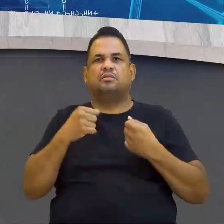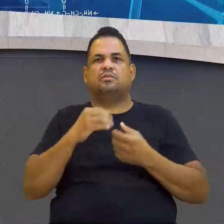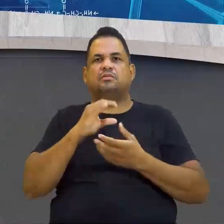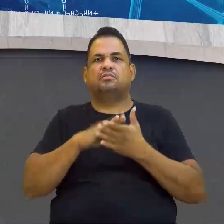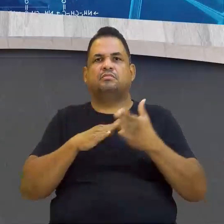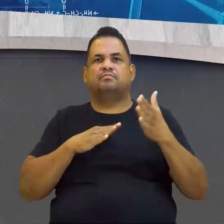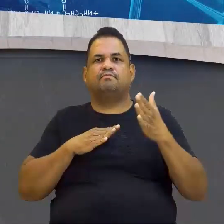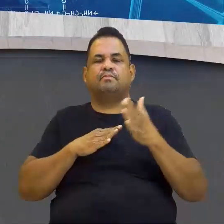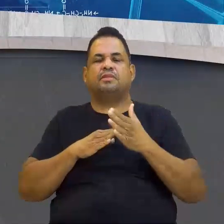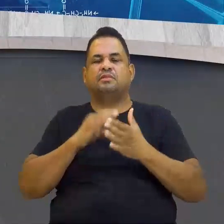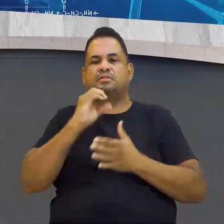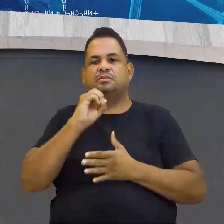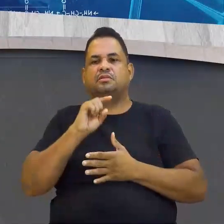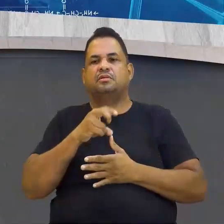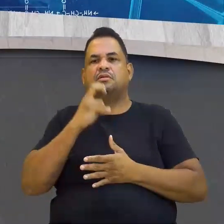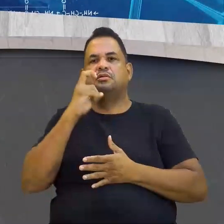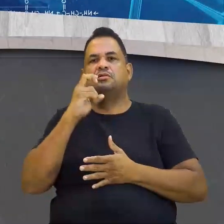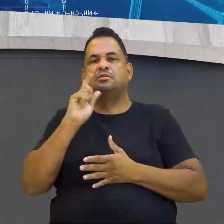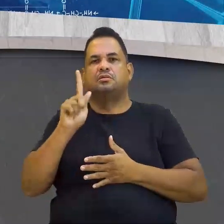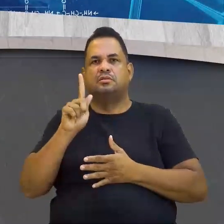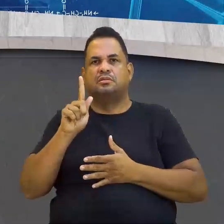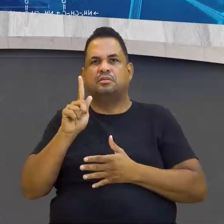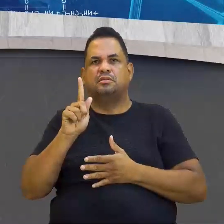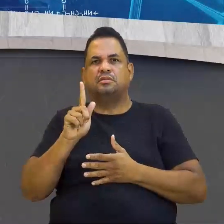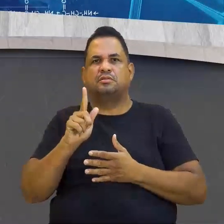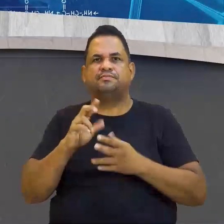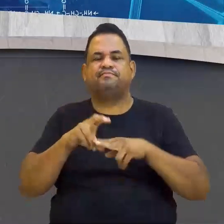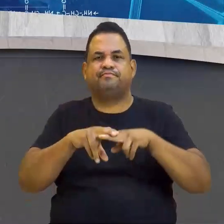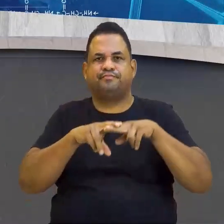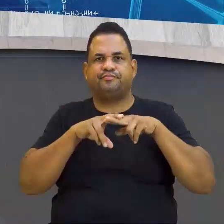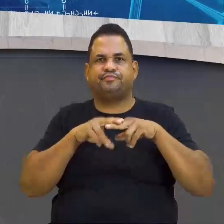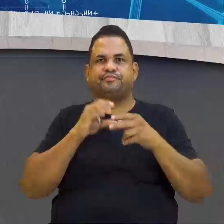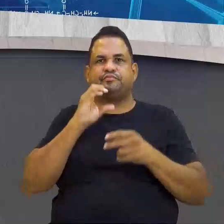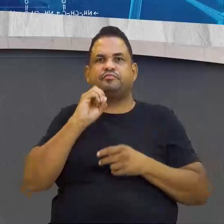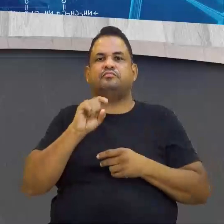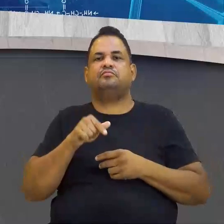máximo 0,5 gramas. Por isso,